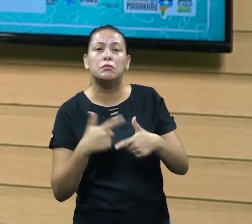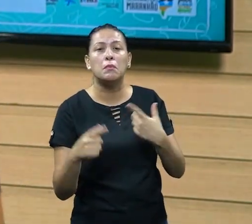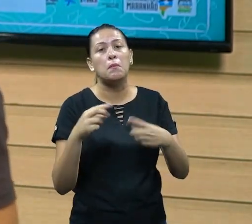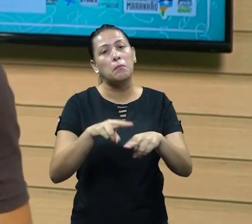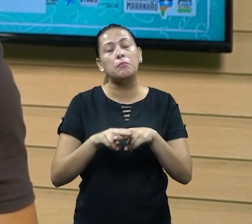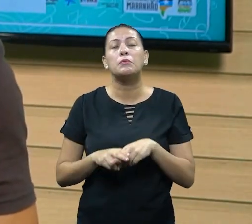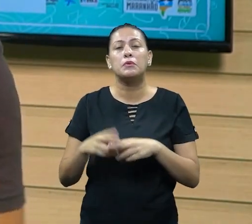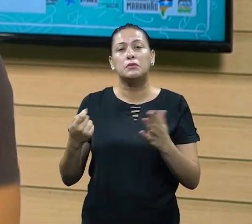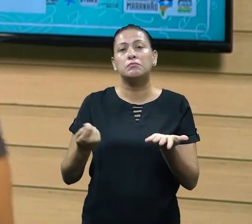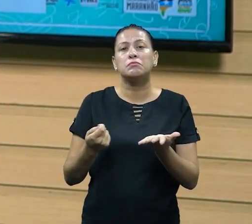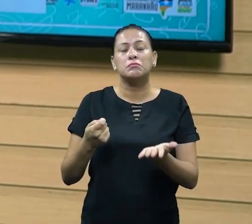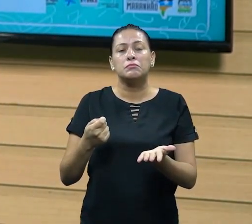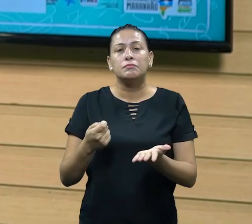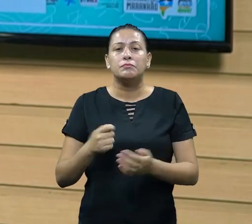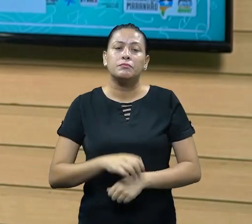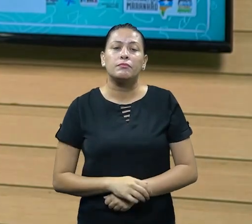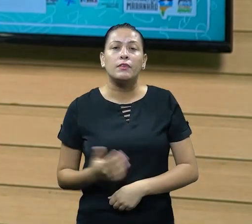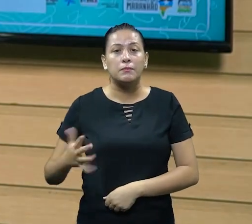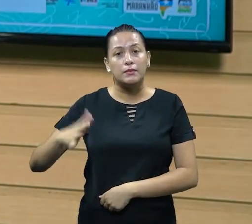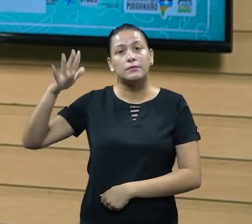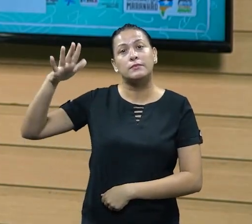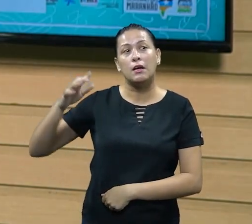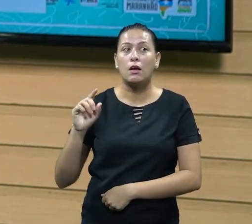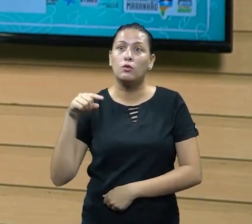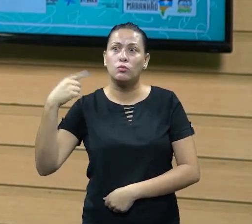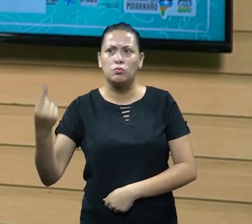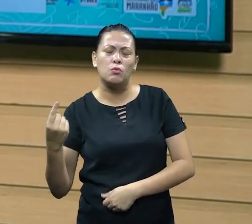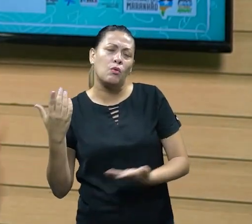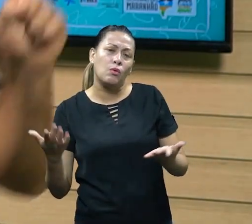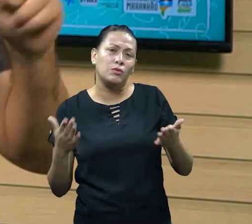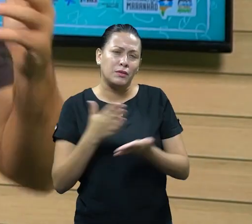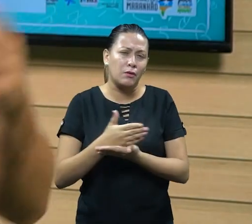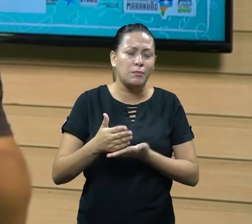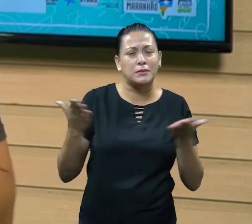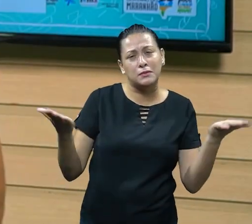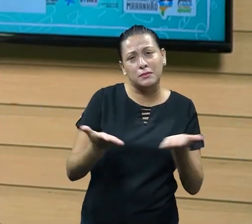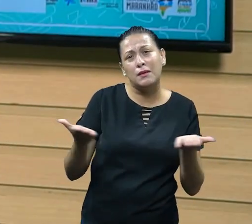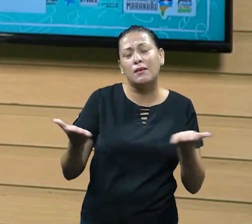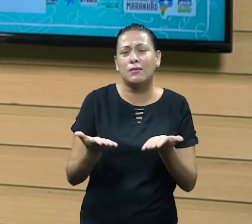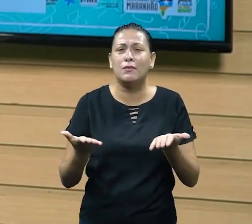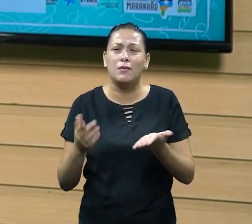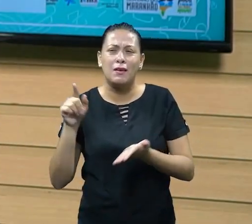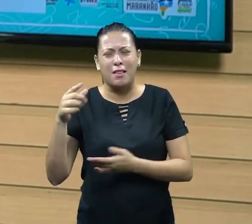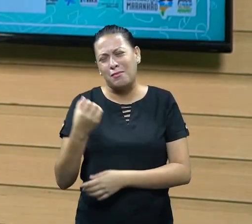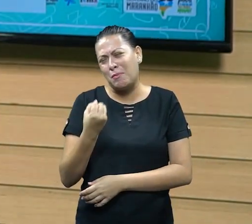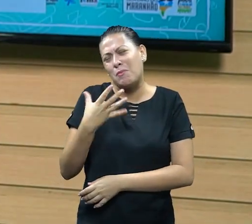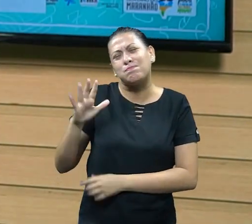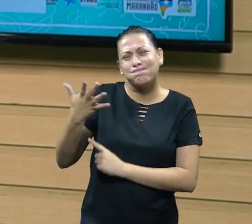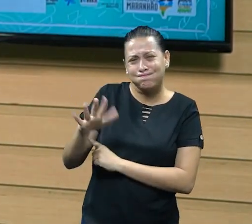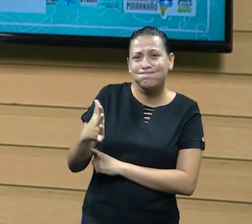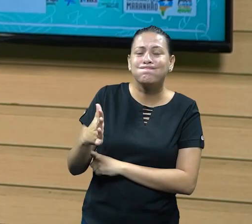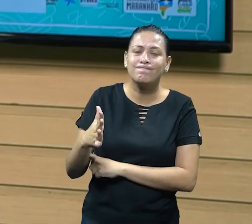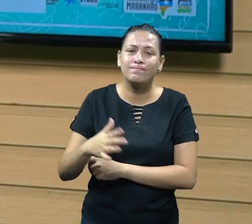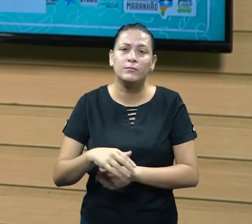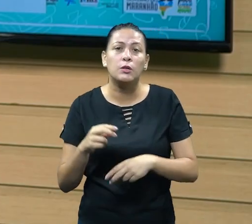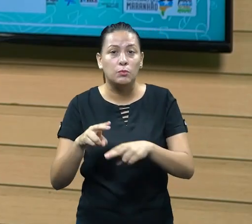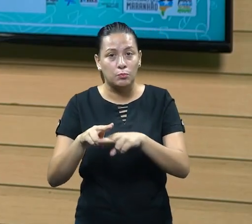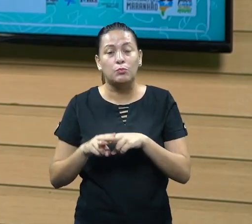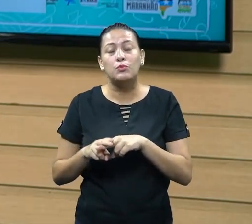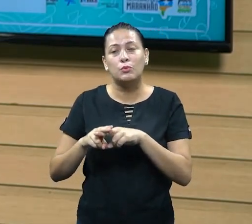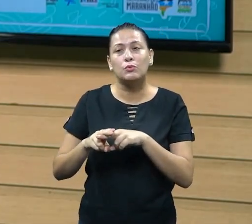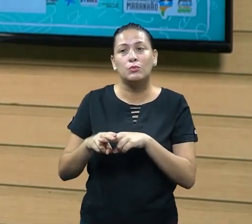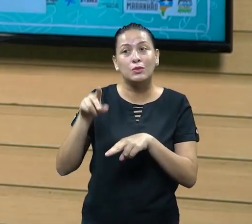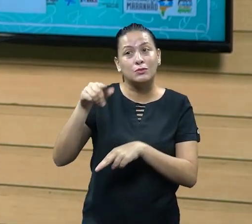que eu cobro mais caro. Já o outro cobra menos, que talvez está começando no mercado agora, não seja tão bom, né, não seja tão conhecido, por isso que ele cobra menos. Né? Então, porque